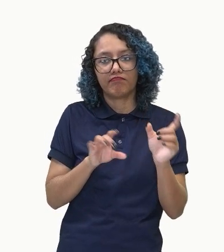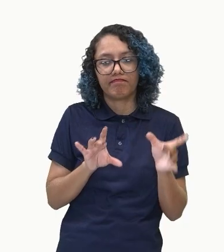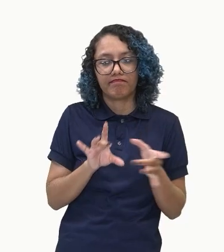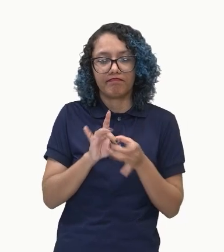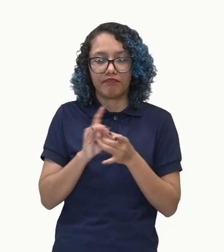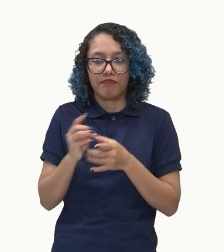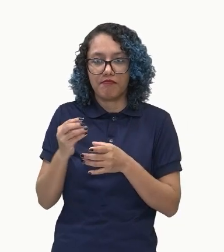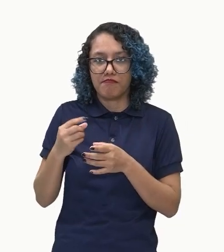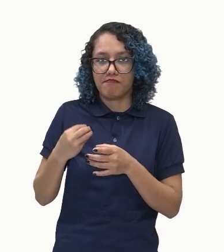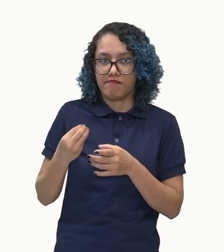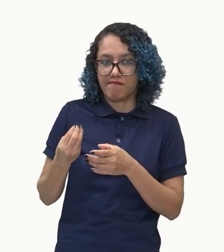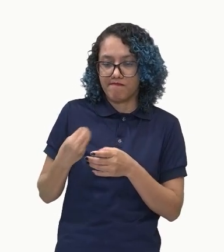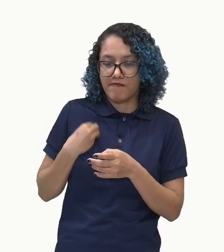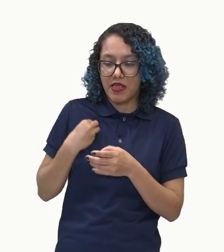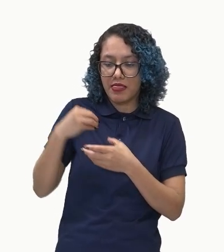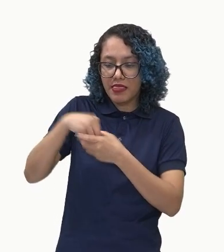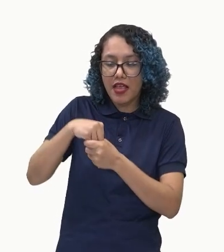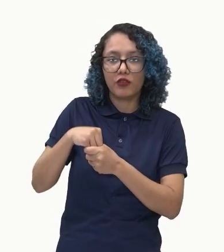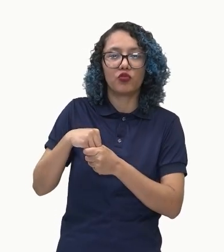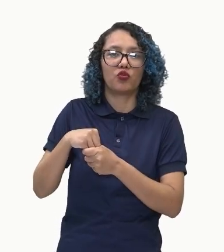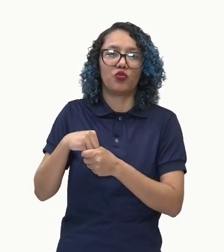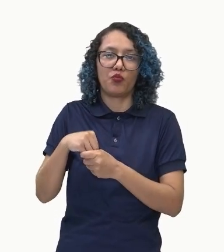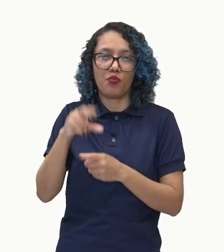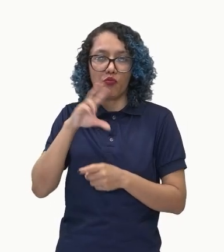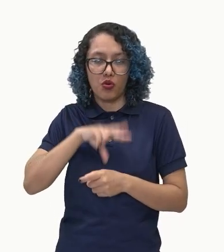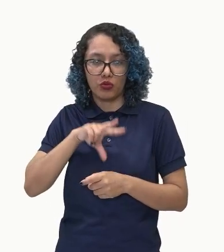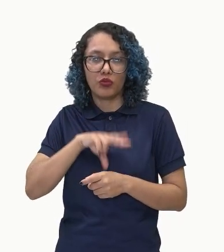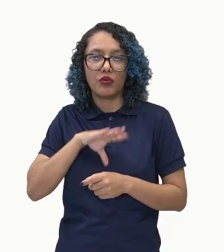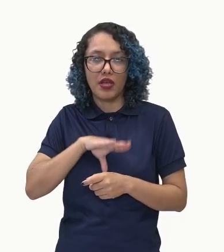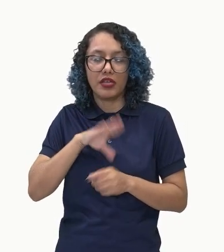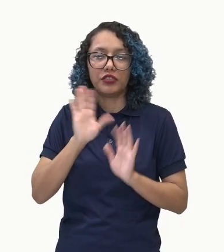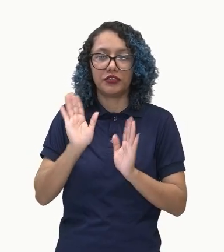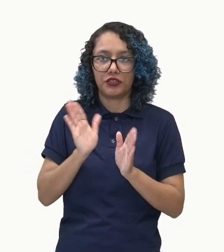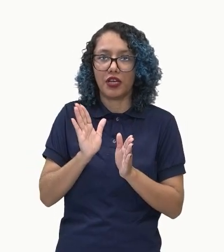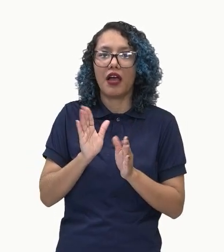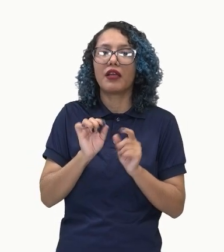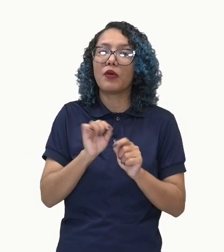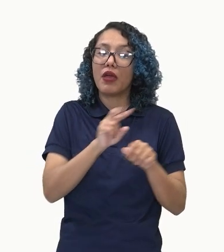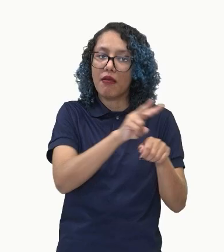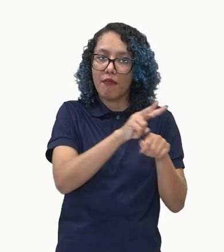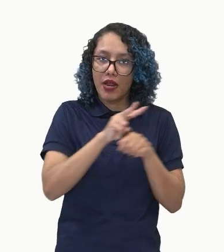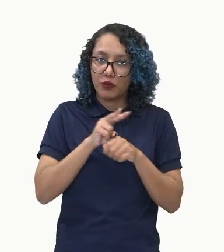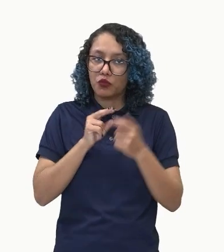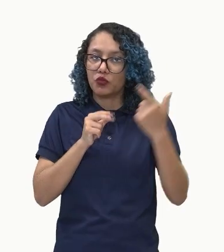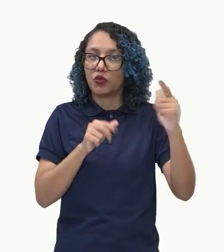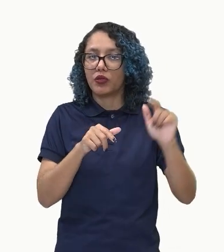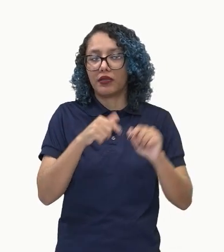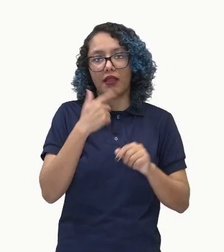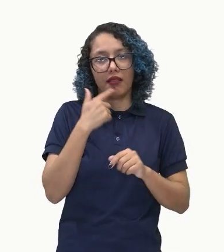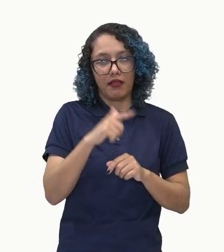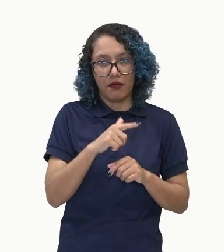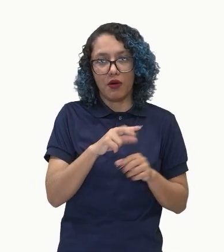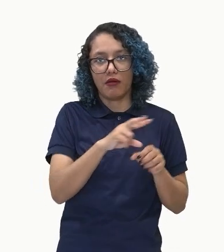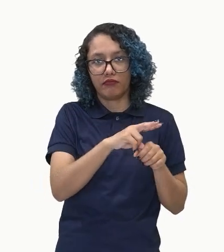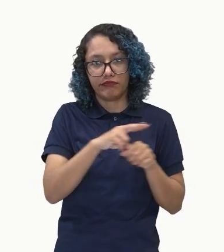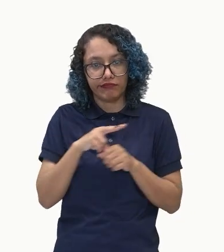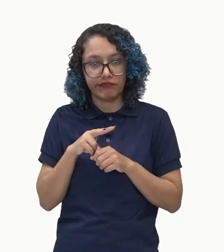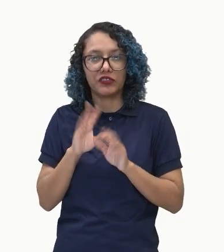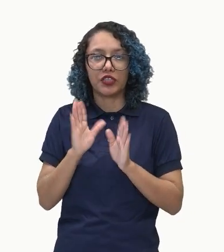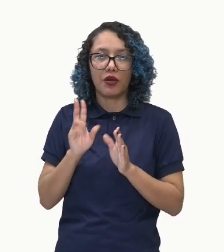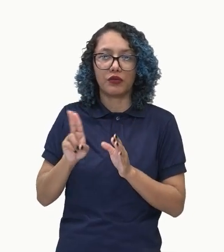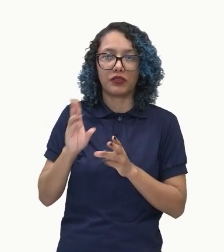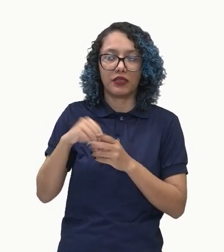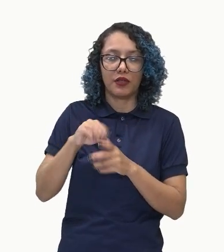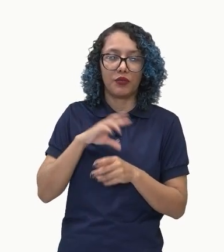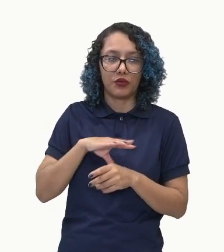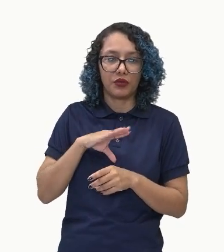né? Que é a vinda de outras palavras para o nosso idioma, tá? This job is cool. Esse